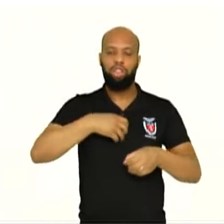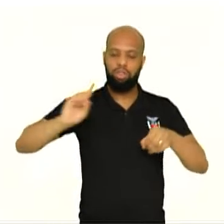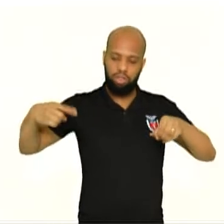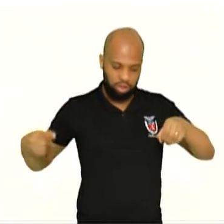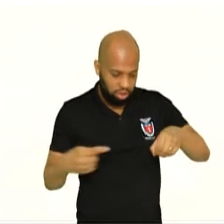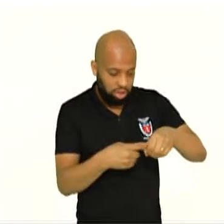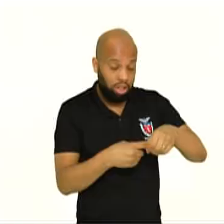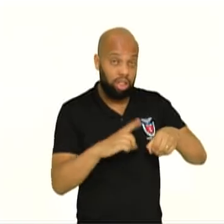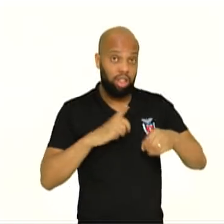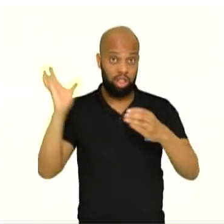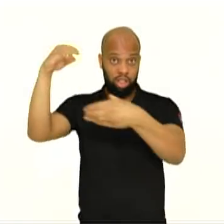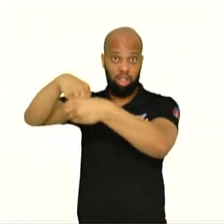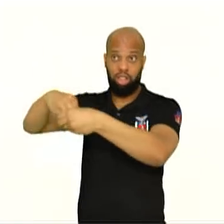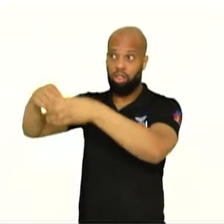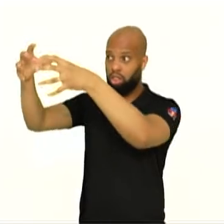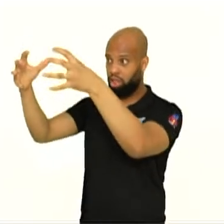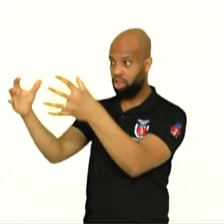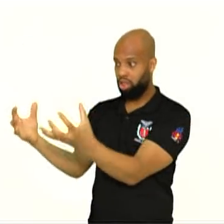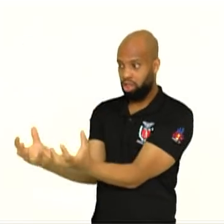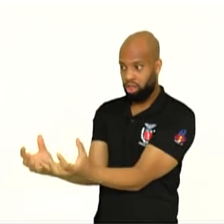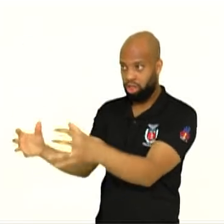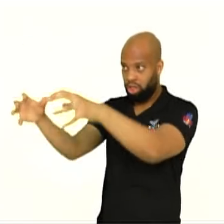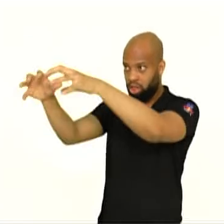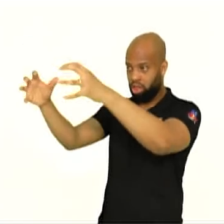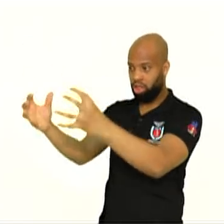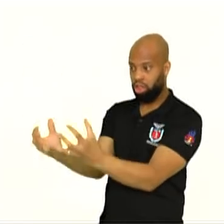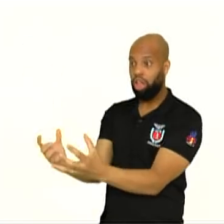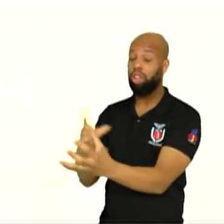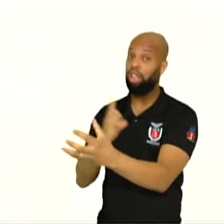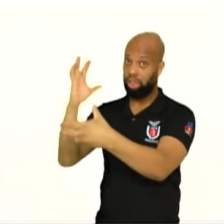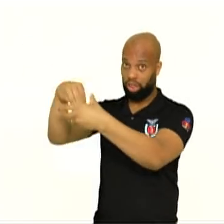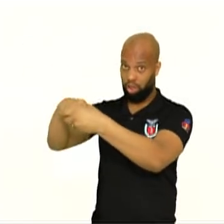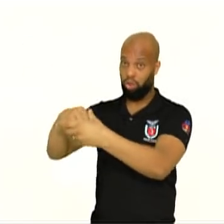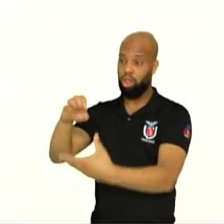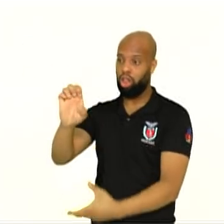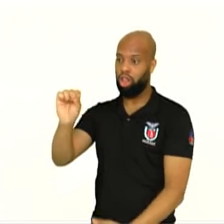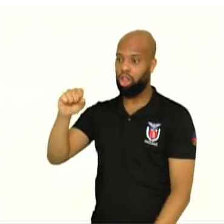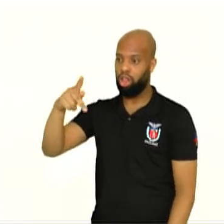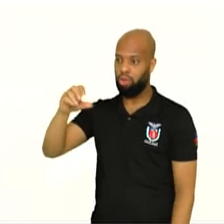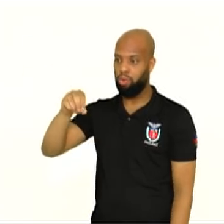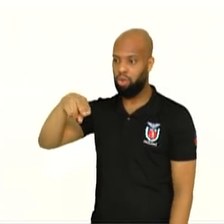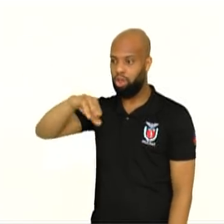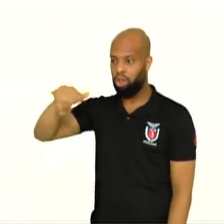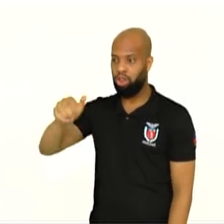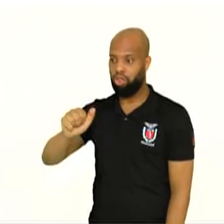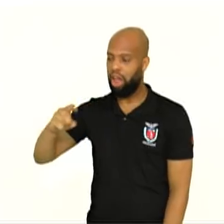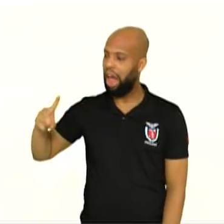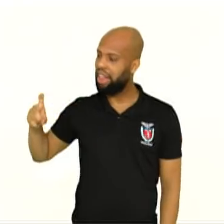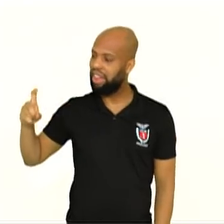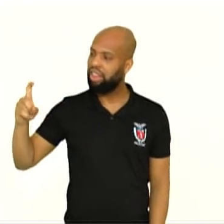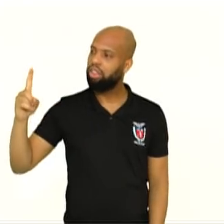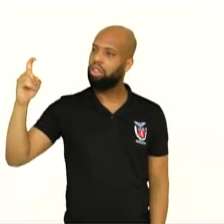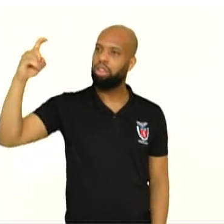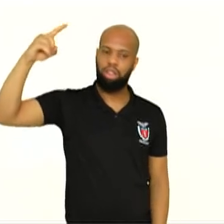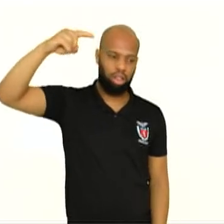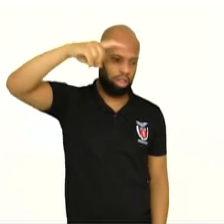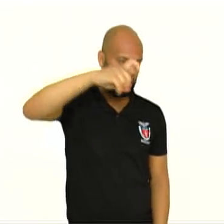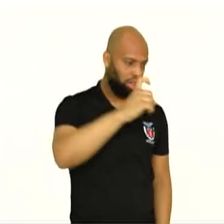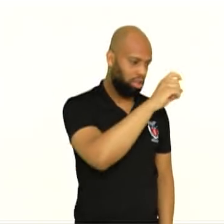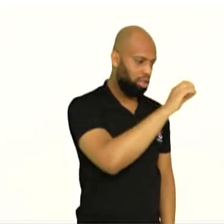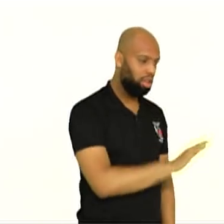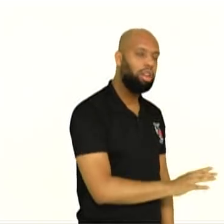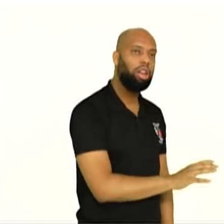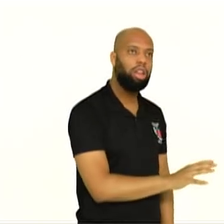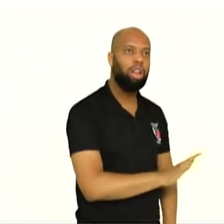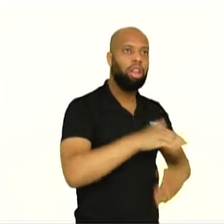é interna porque acontece aqui dentro da esponja. E a larva é que vai se locomover. Então, a larva da